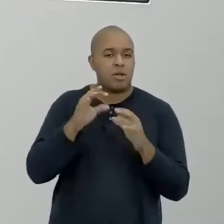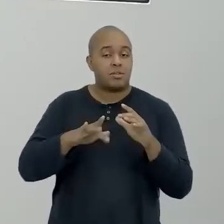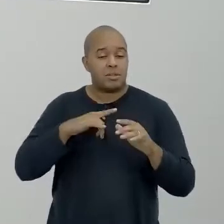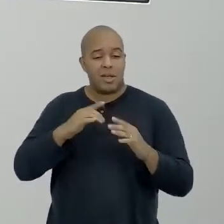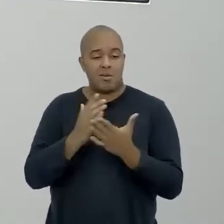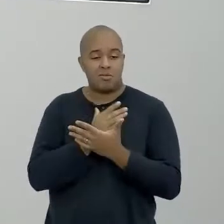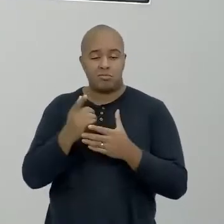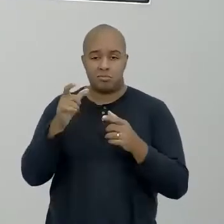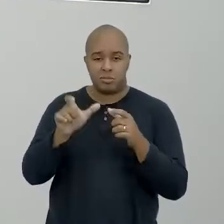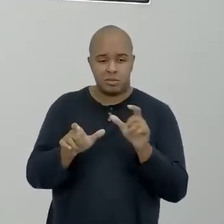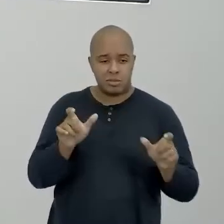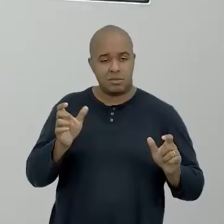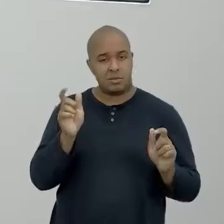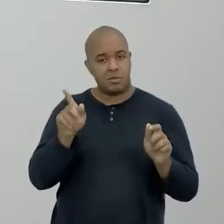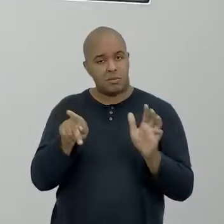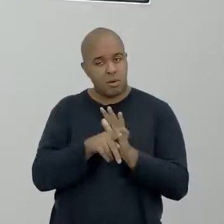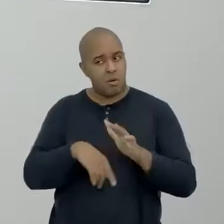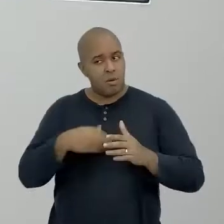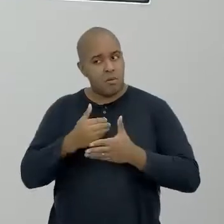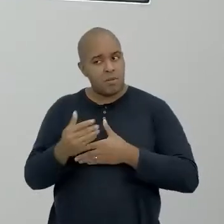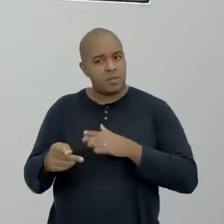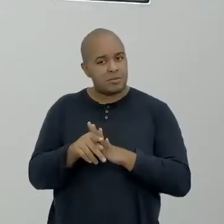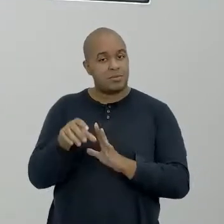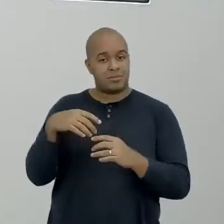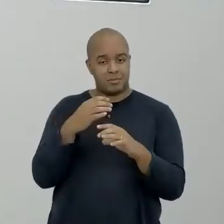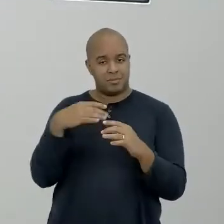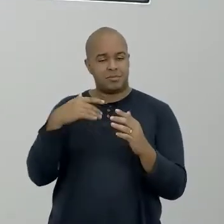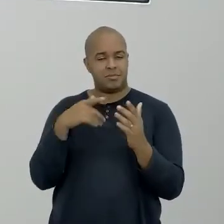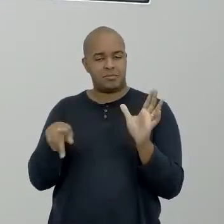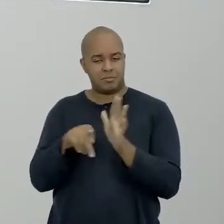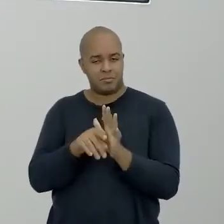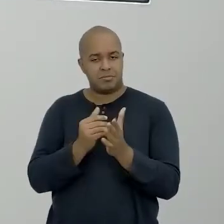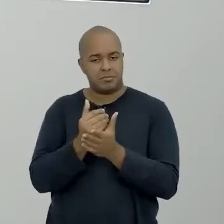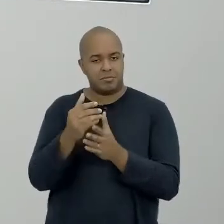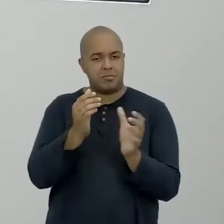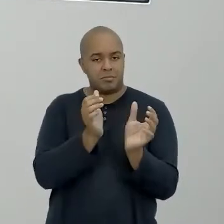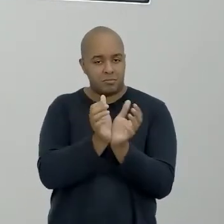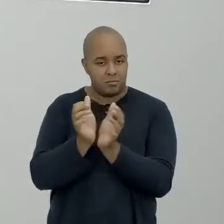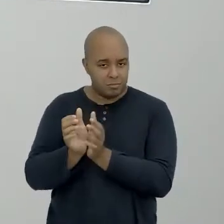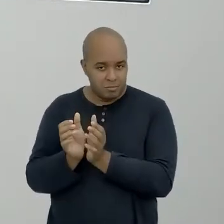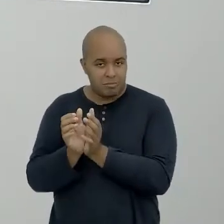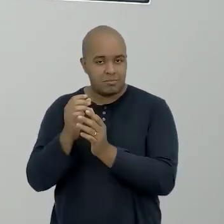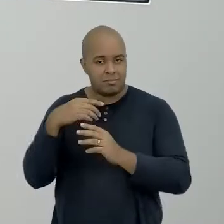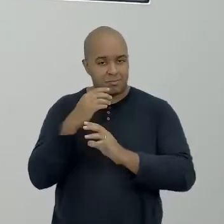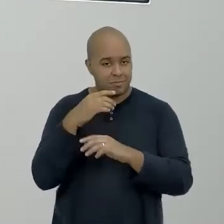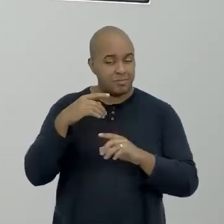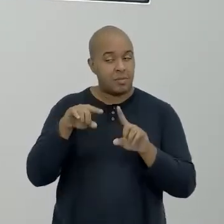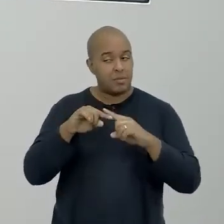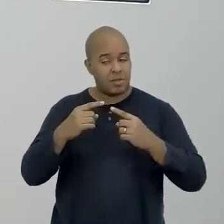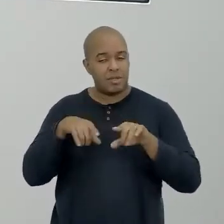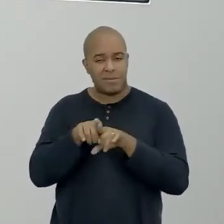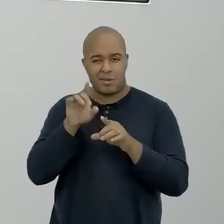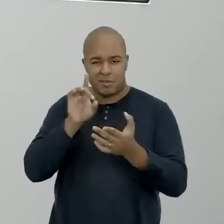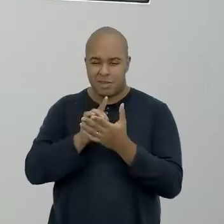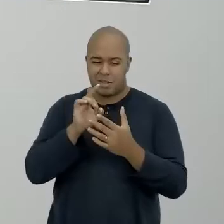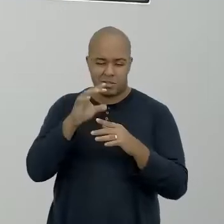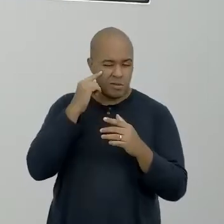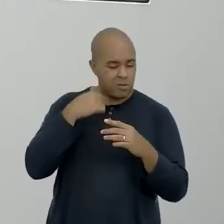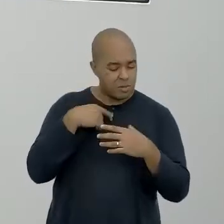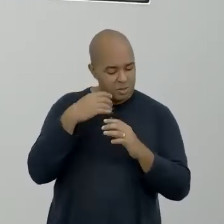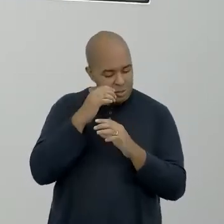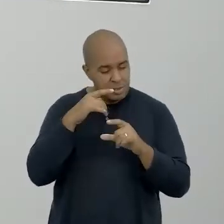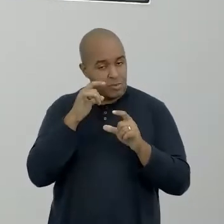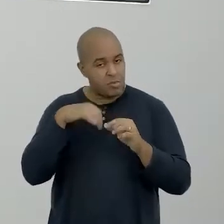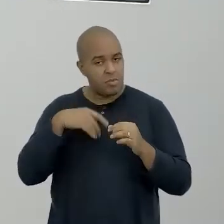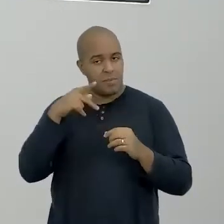de fundamento a partir da ciência, a partir das comunidades científicas, mas na verdade não era uma ciência, era